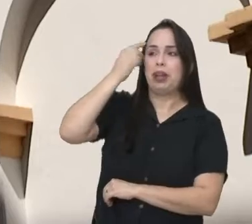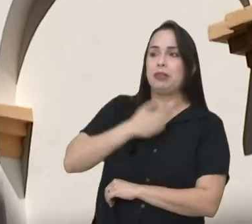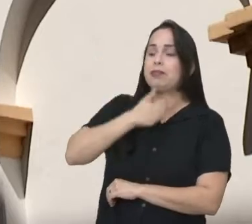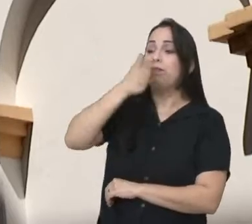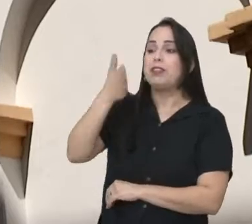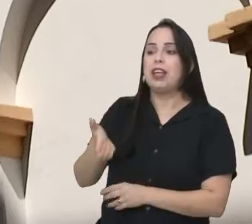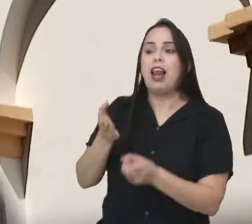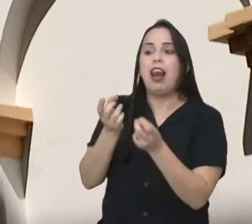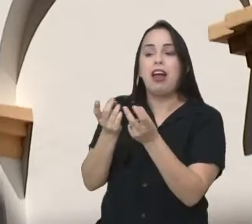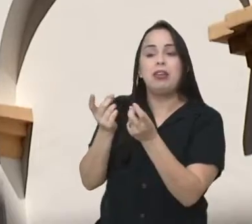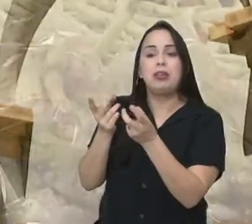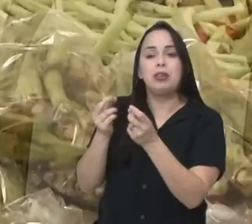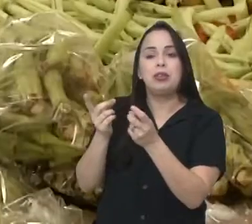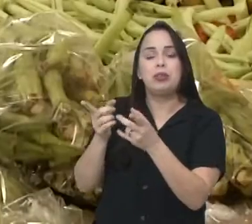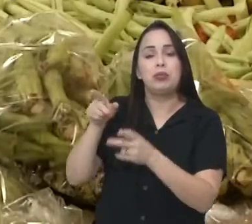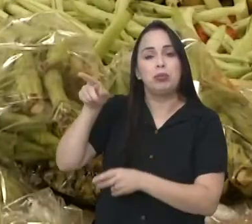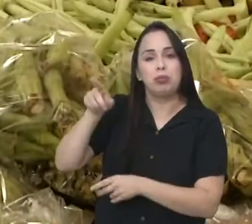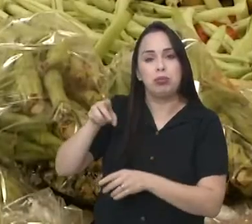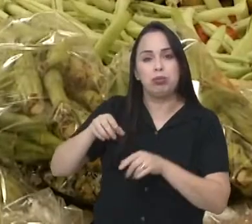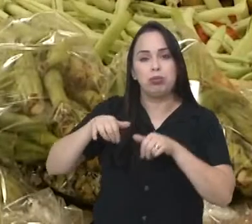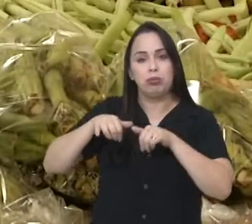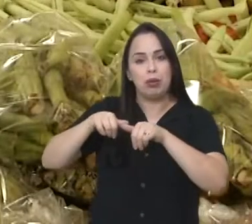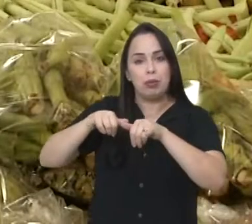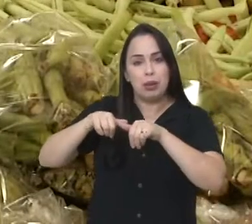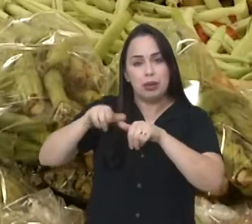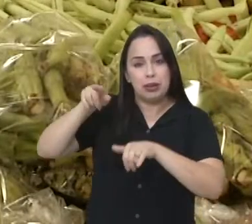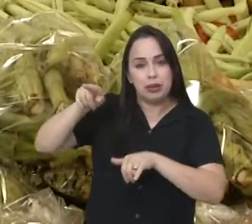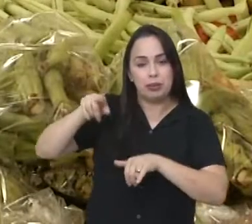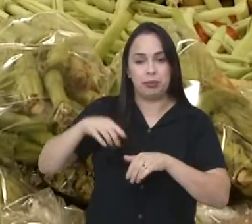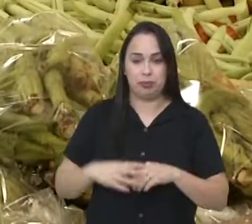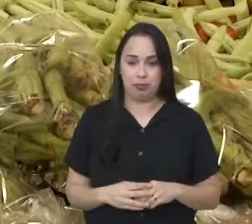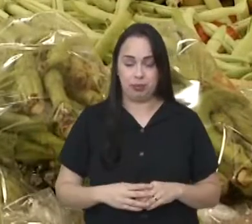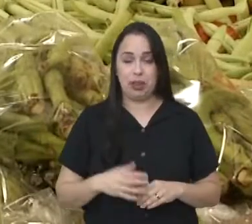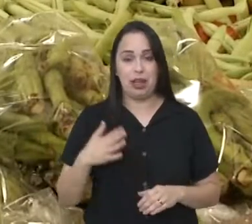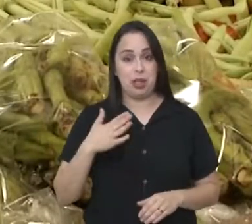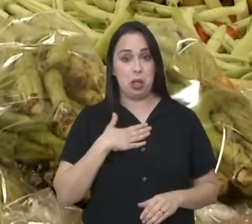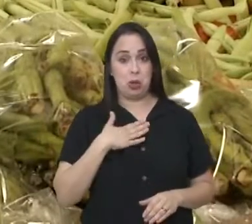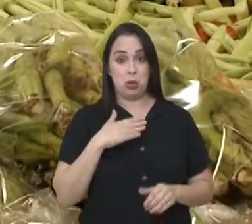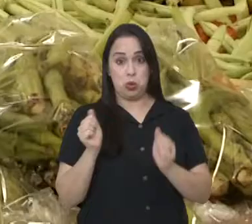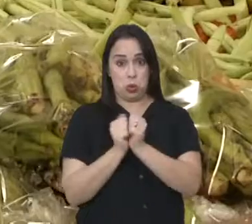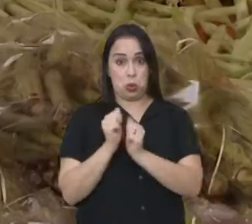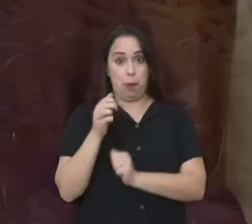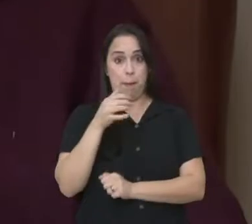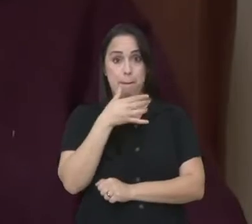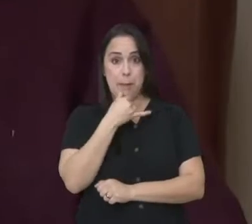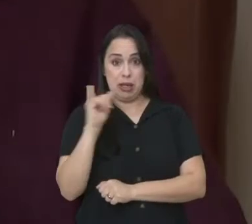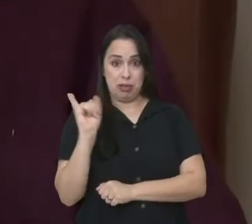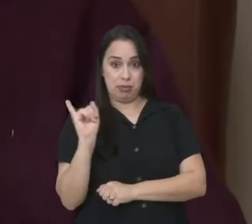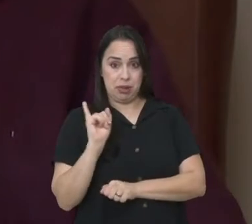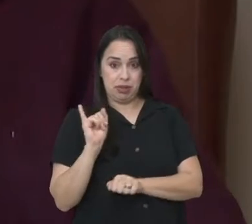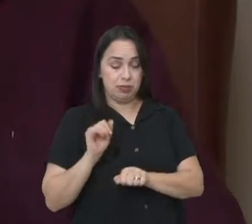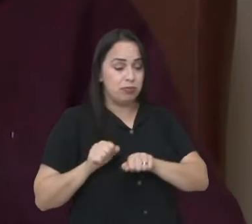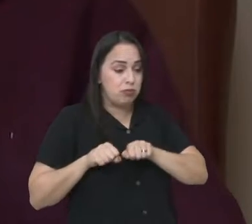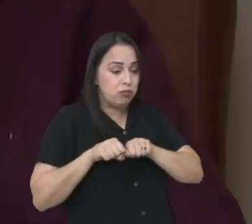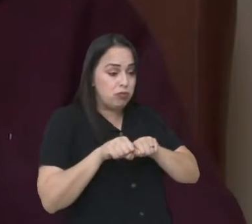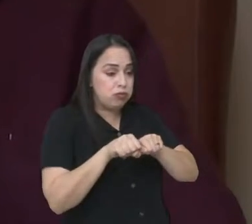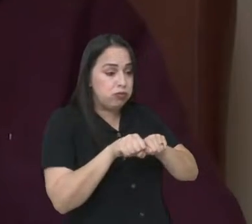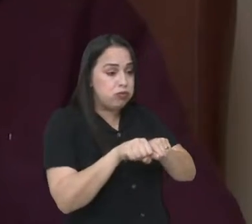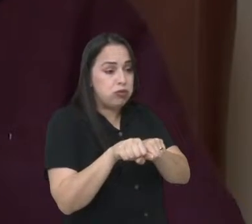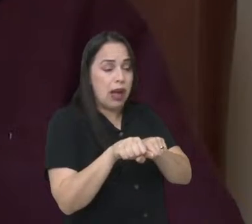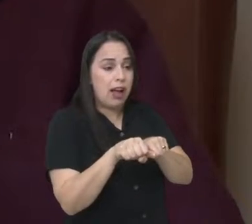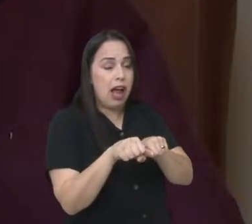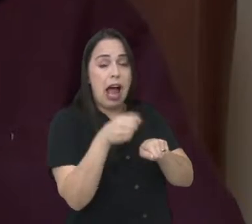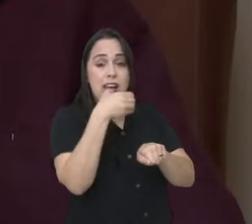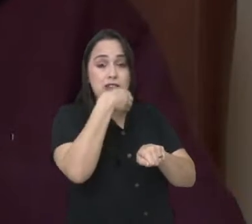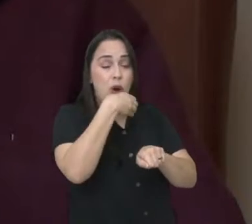ia, levava uma carrocinha, eu e o irmão empurrando a carrocinha. Vendia tudo, chegava lá